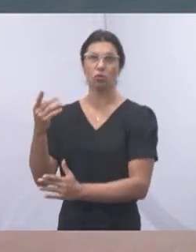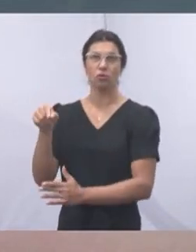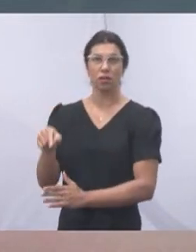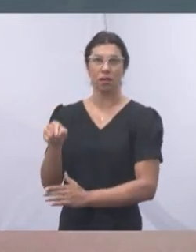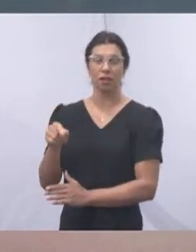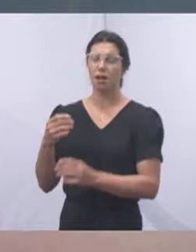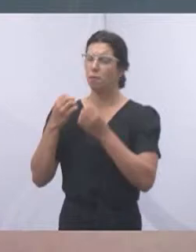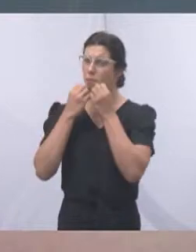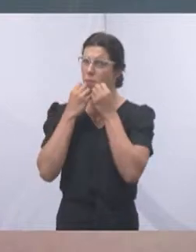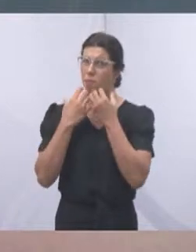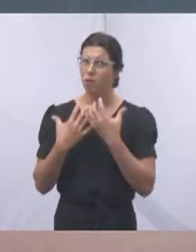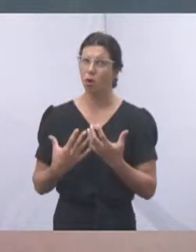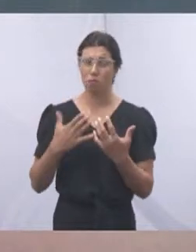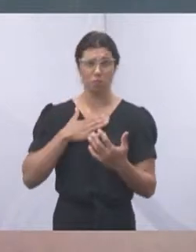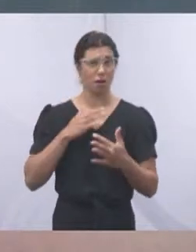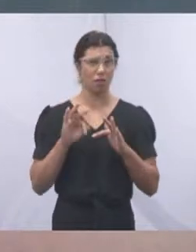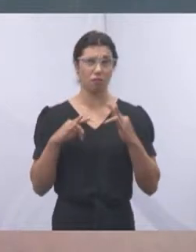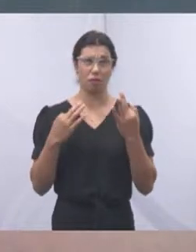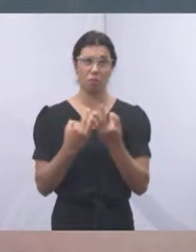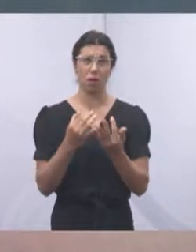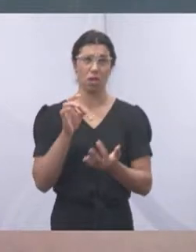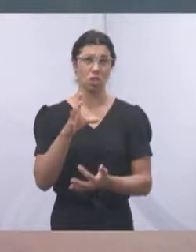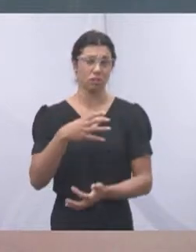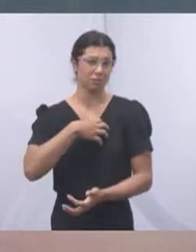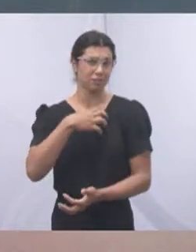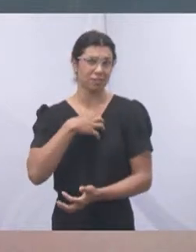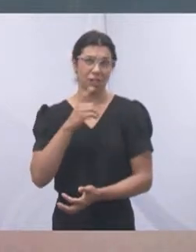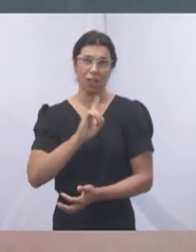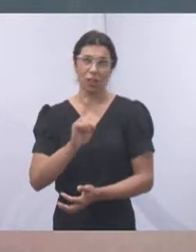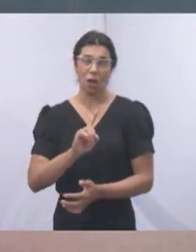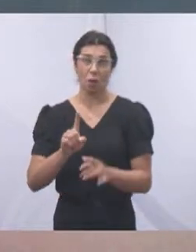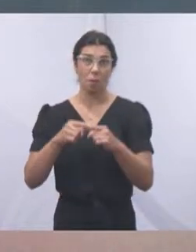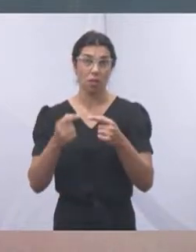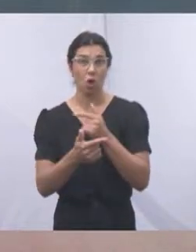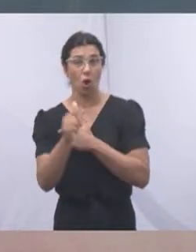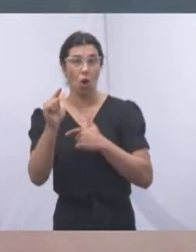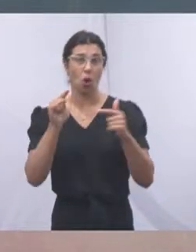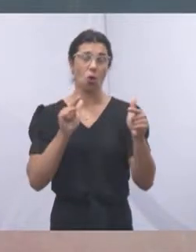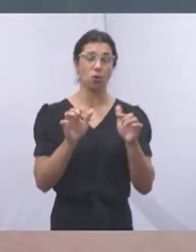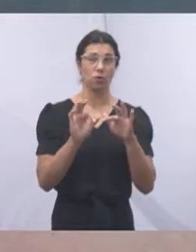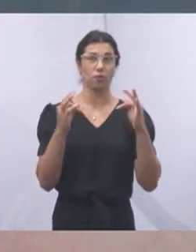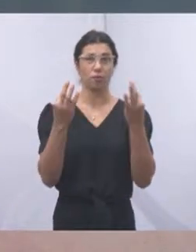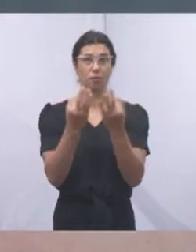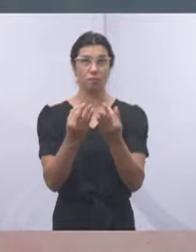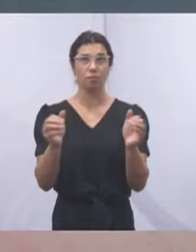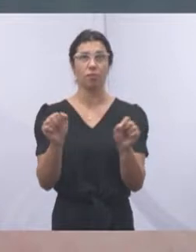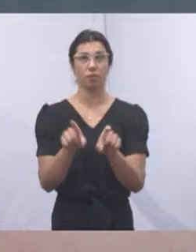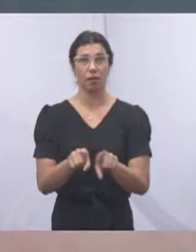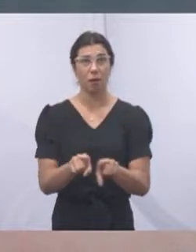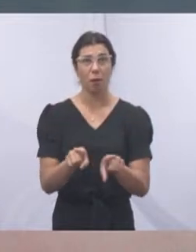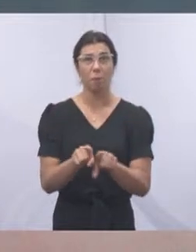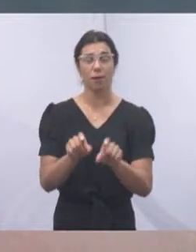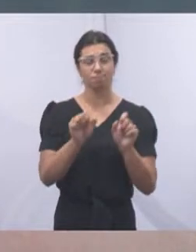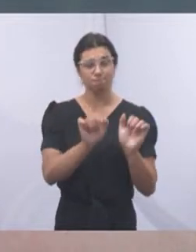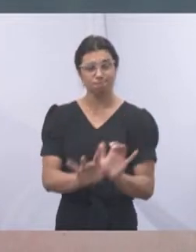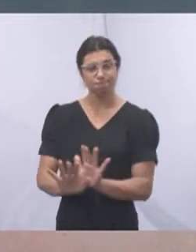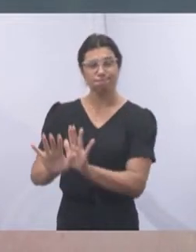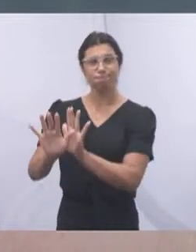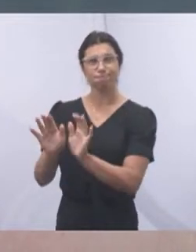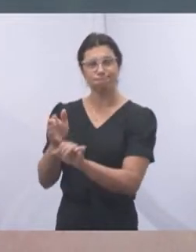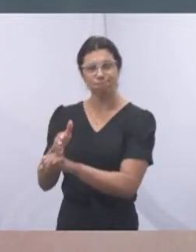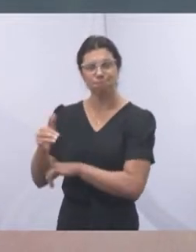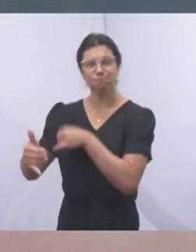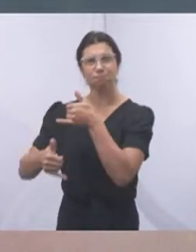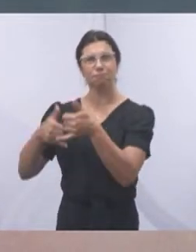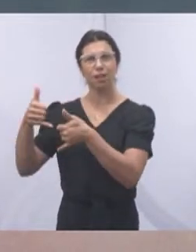algo muito bom, não só pela minha família, mas para outras famílias que trazem seus filhos, as suas crianças aqui para poder se